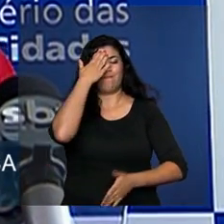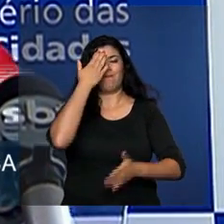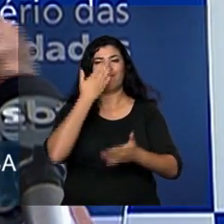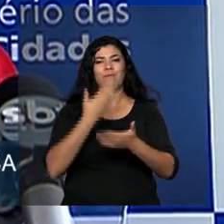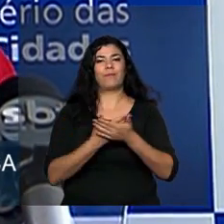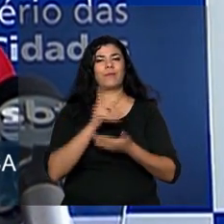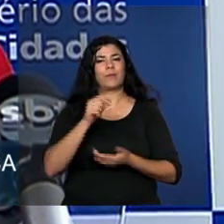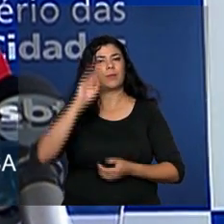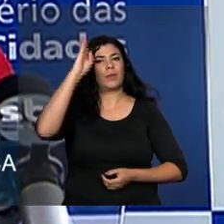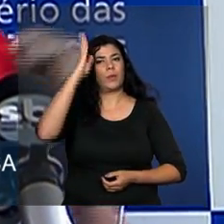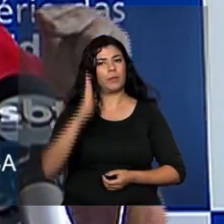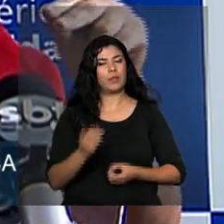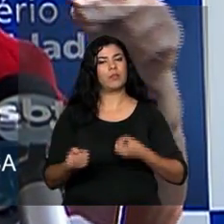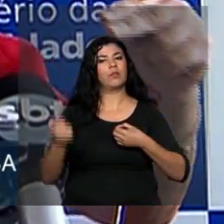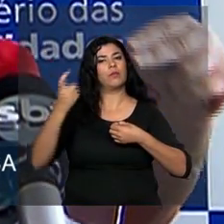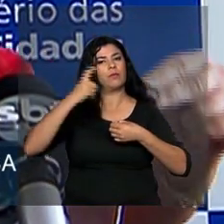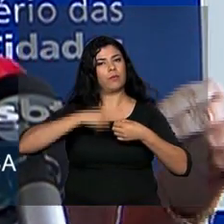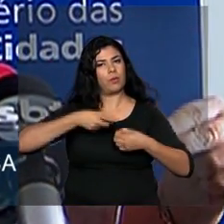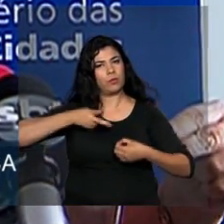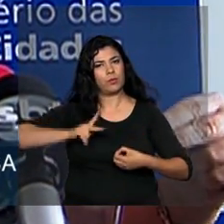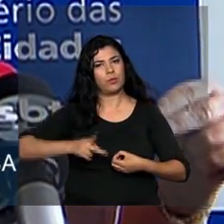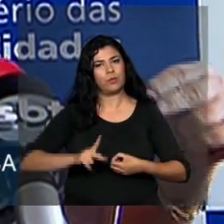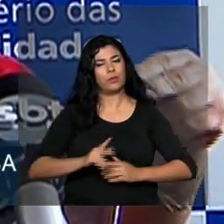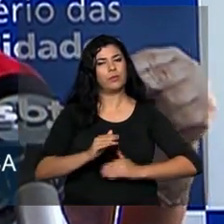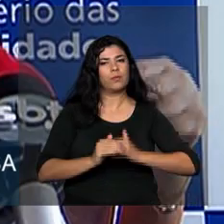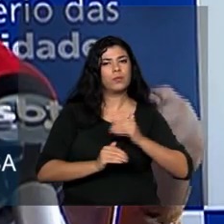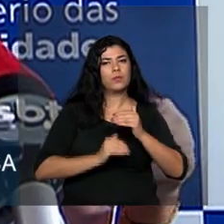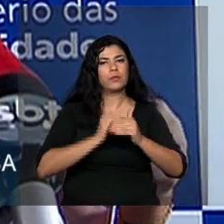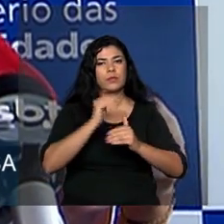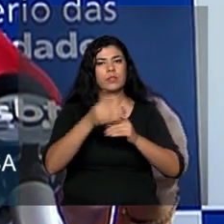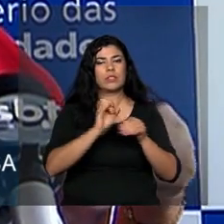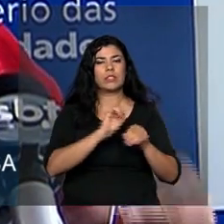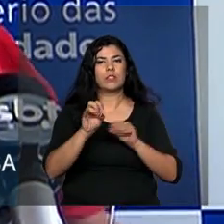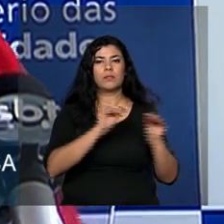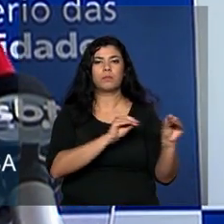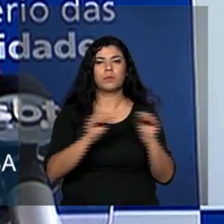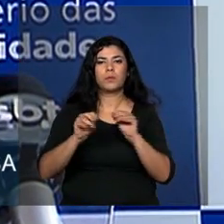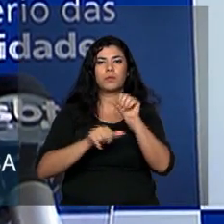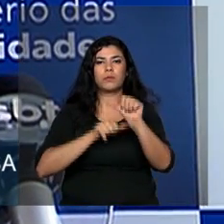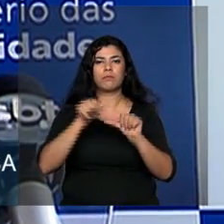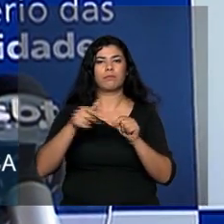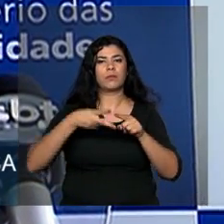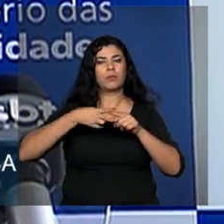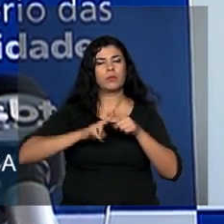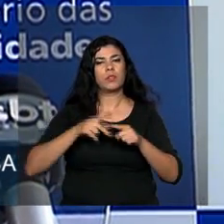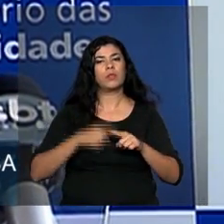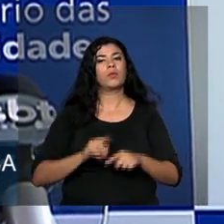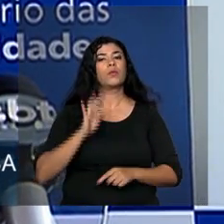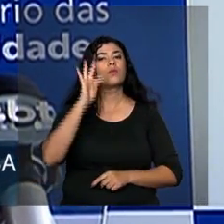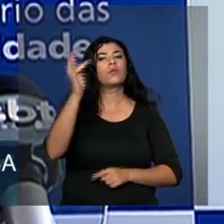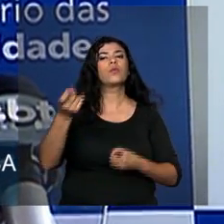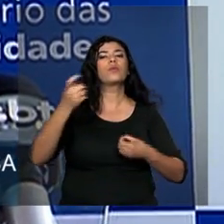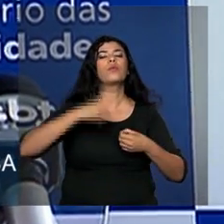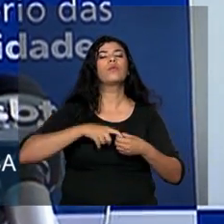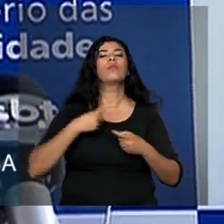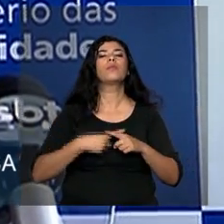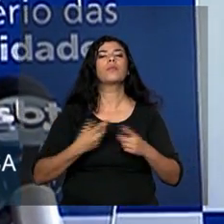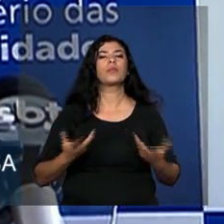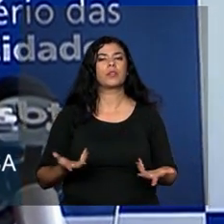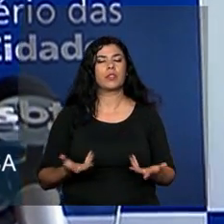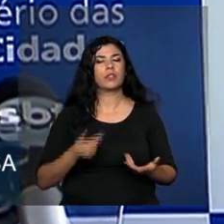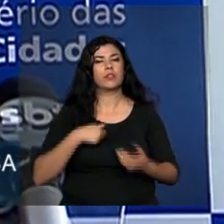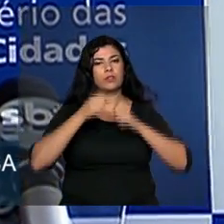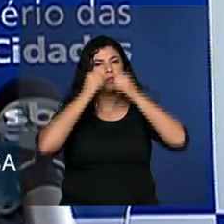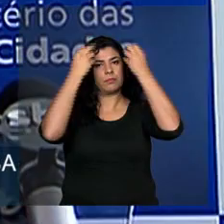que o Brasil volta a crescer se a gente fizer essa movimentação. Volta a crescer, por que que volta? Porque, como